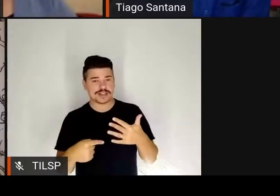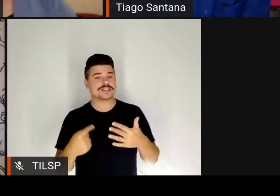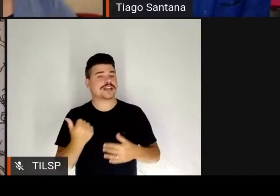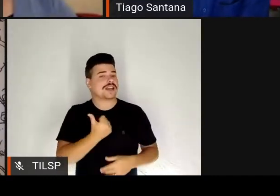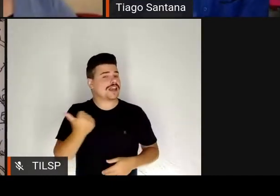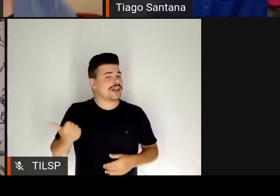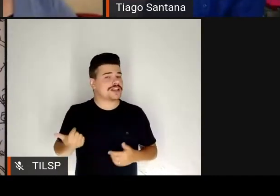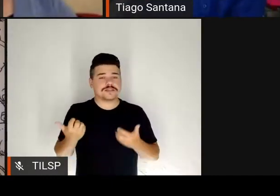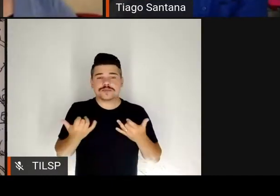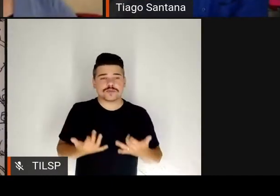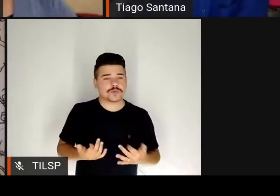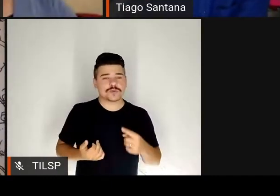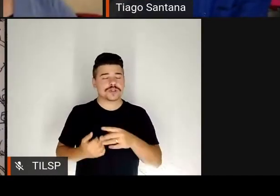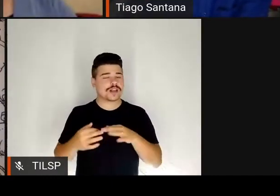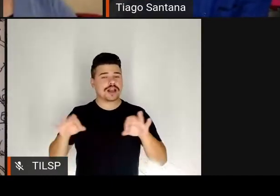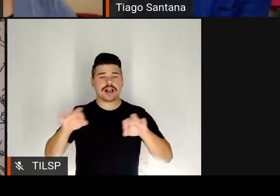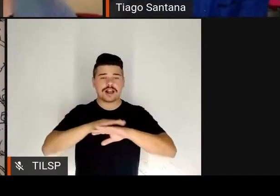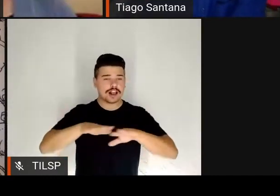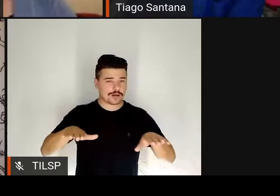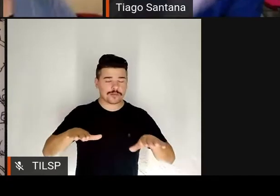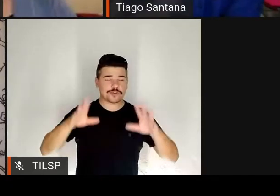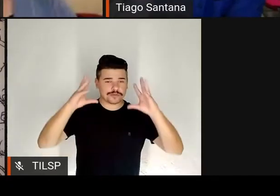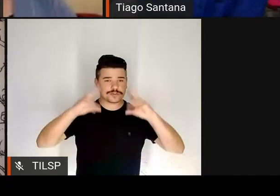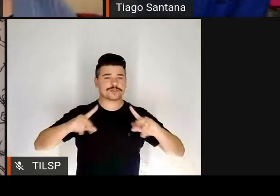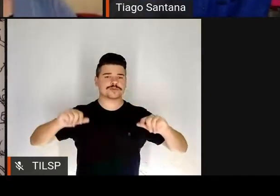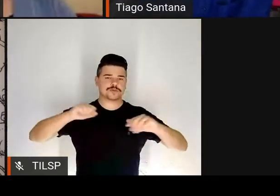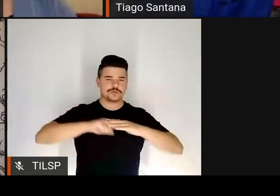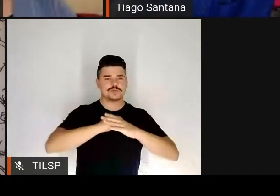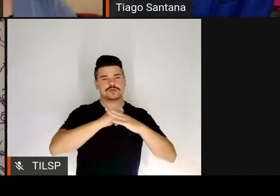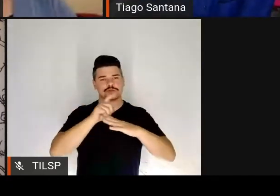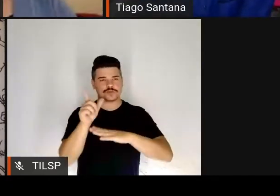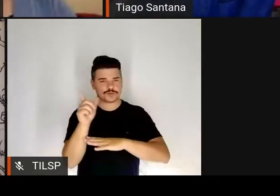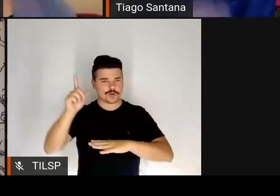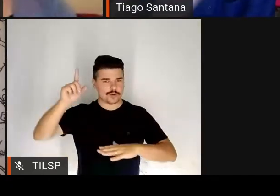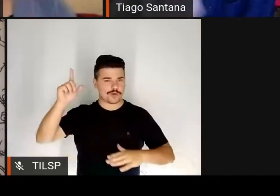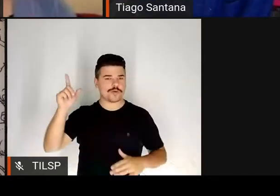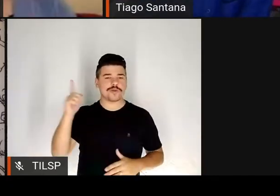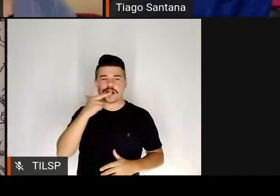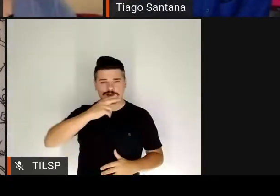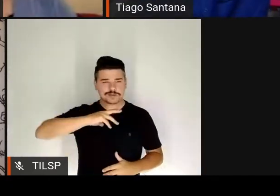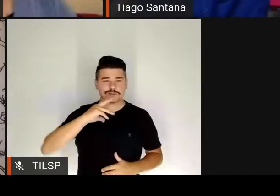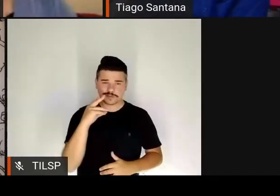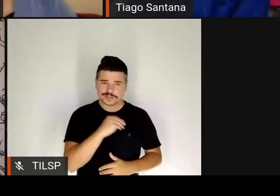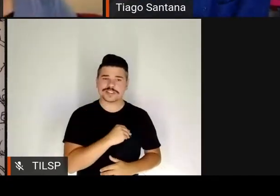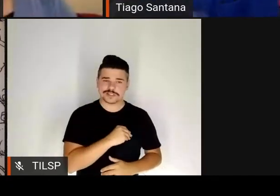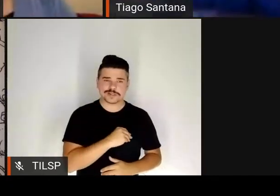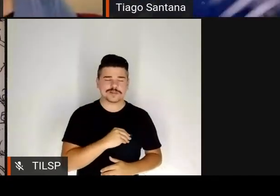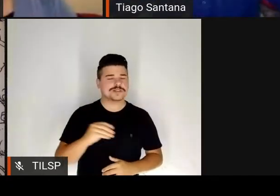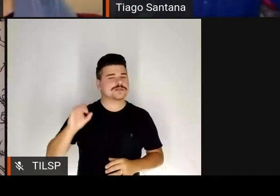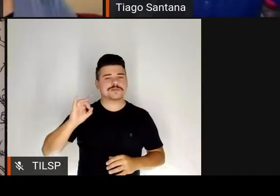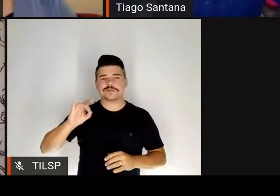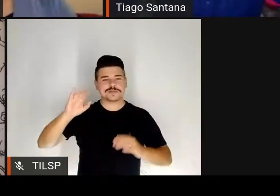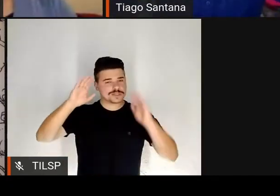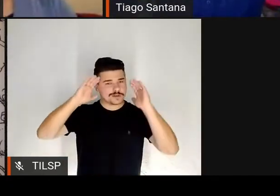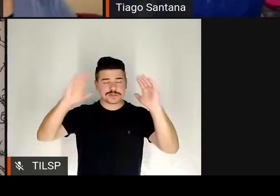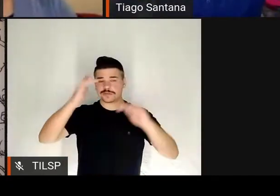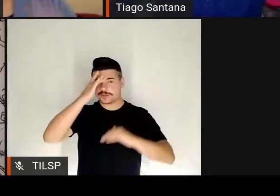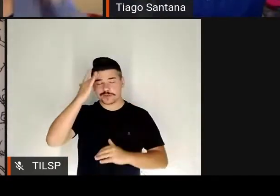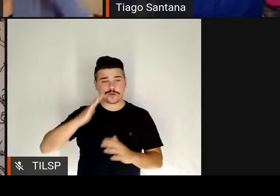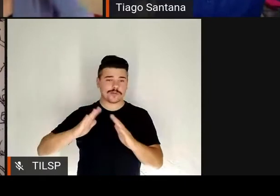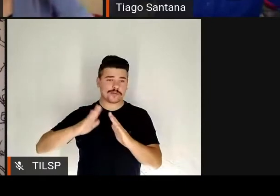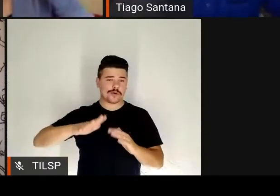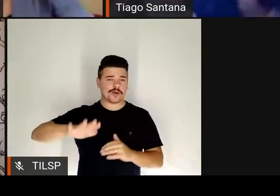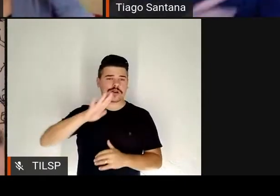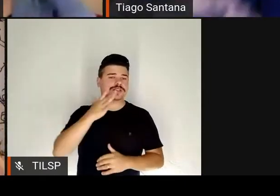no enterro dele que acabamos de enterrar um raio de sol. Eu acho isso uma coisa tão, tão bonita, especialmente para quem é do Ceará, que tem essa relação com a luz,